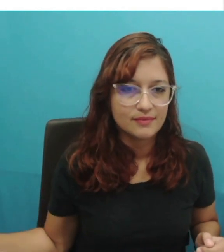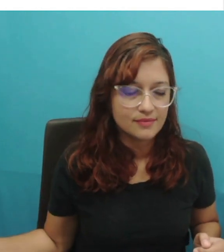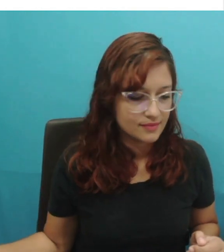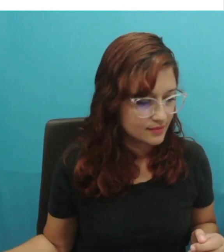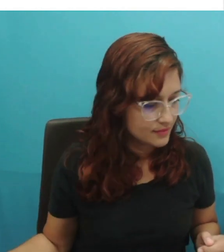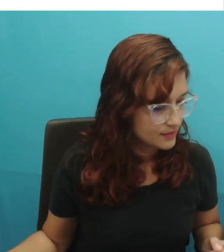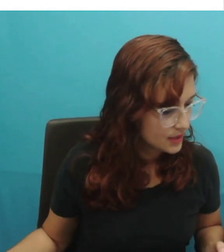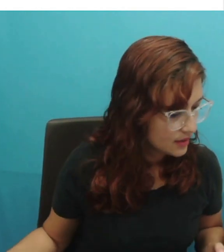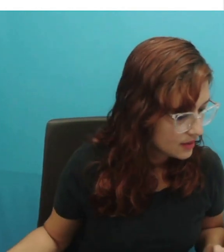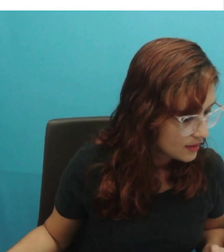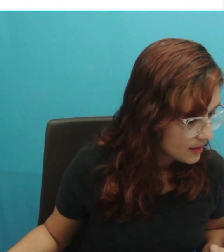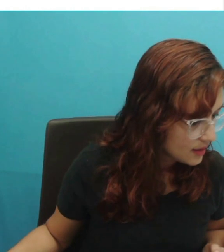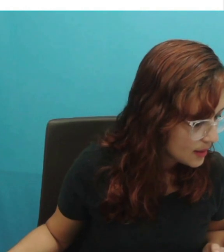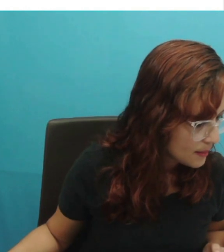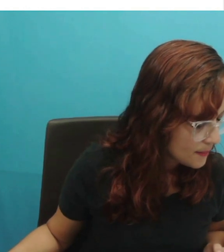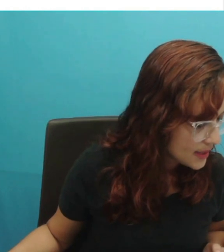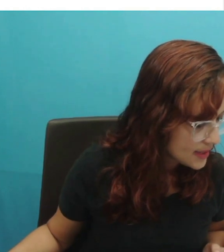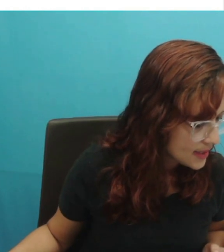Veja, ó.